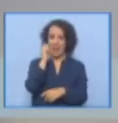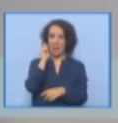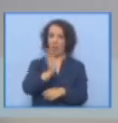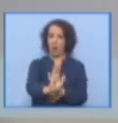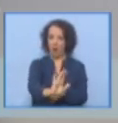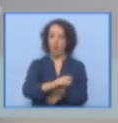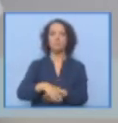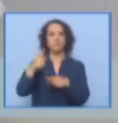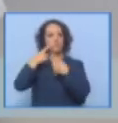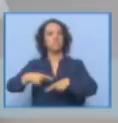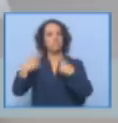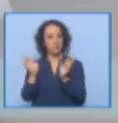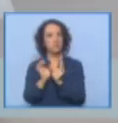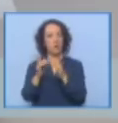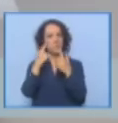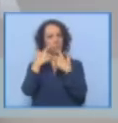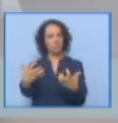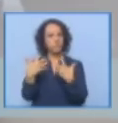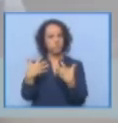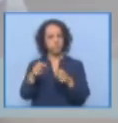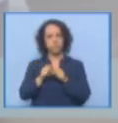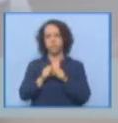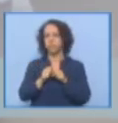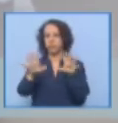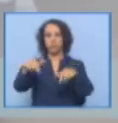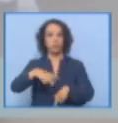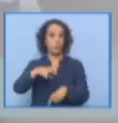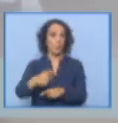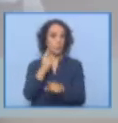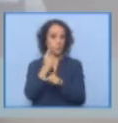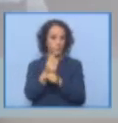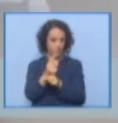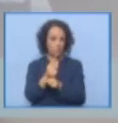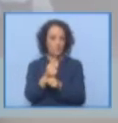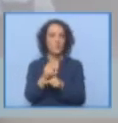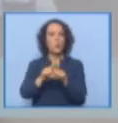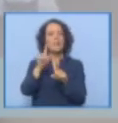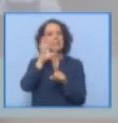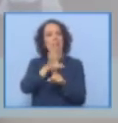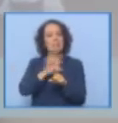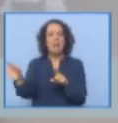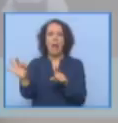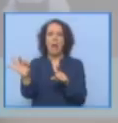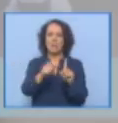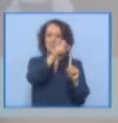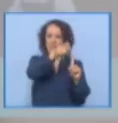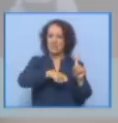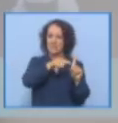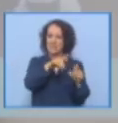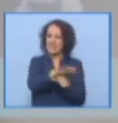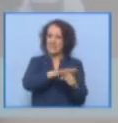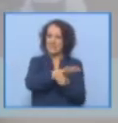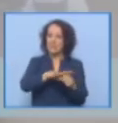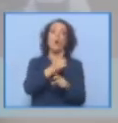redes sociais de uma forma muito vincada e global, também chegou a Portugal, para tentar combater Bolsonaro exatamente no terreno onde ele